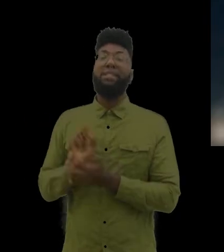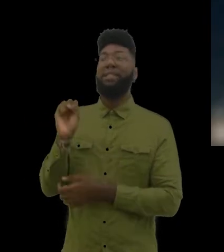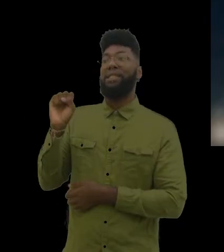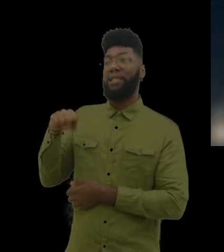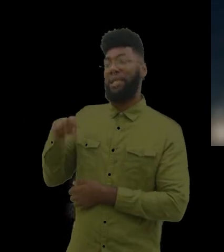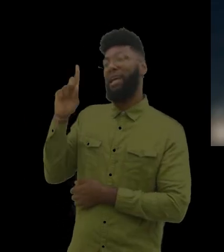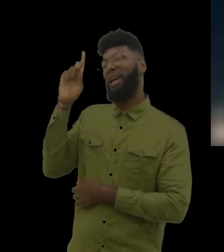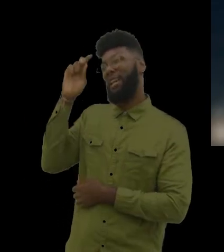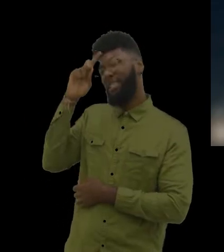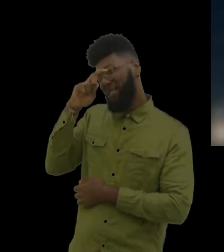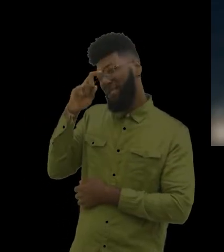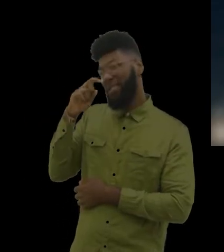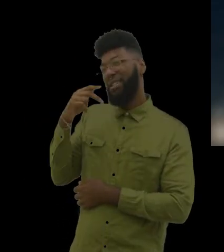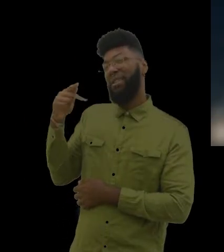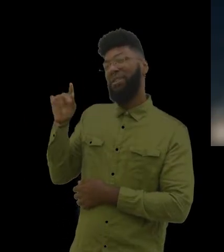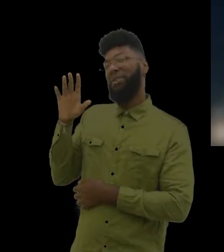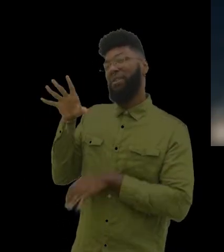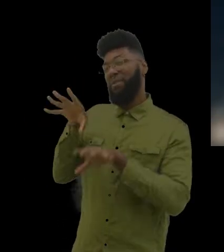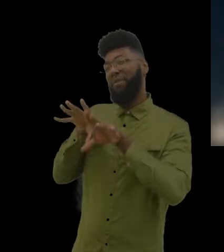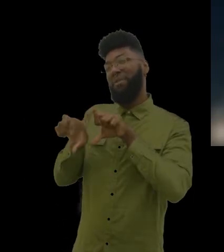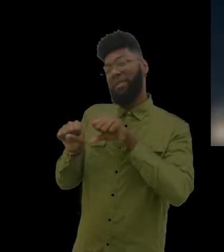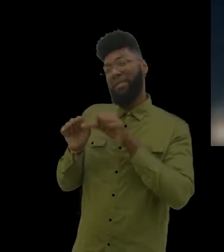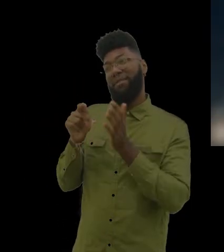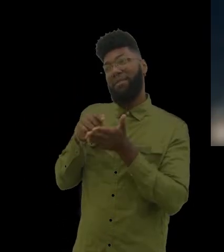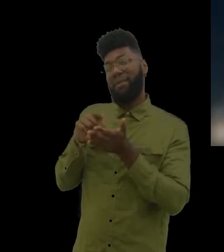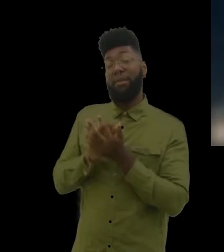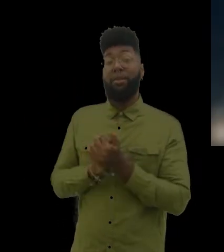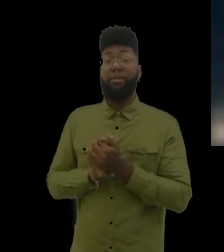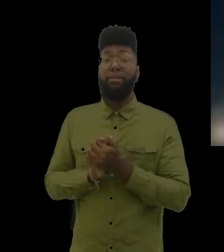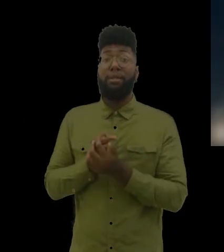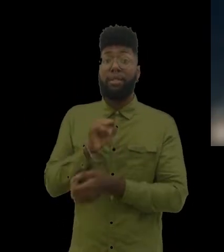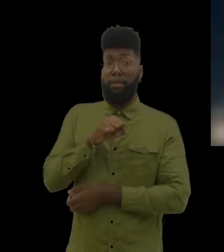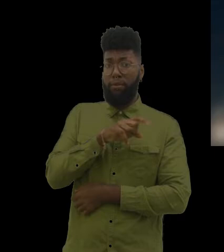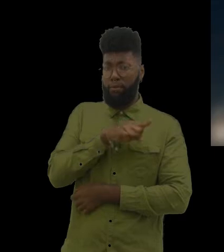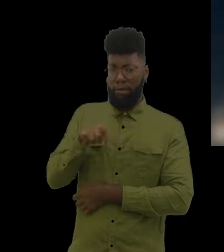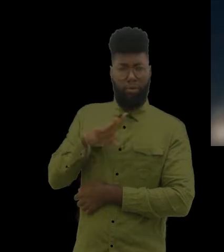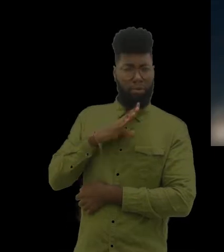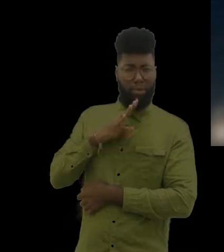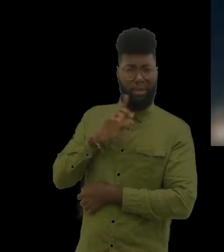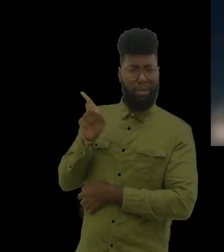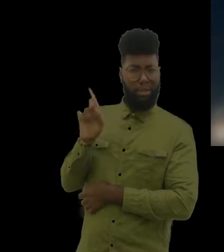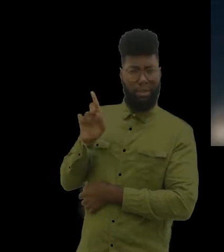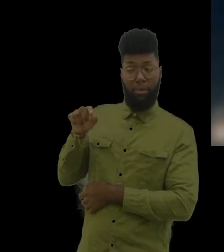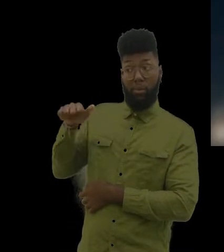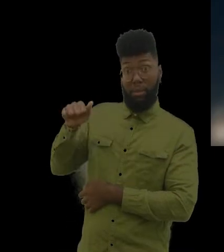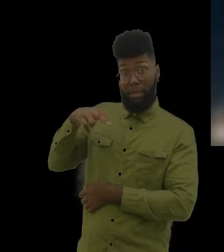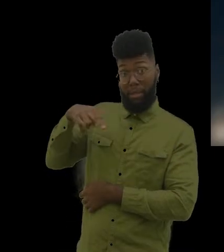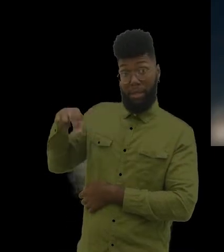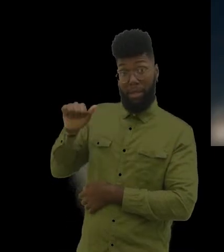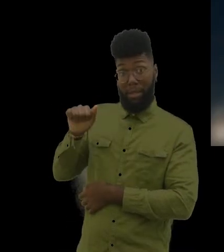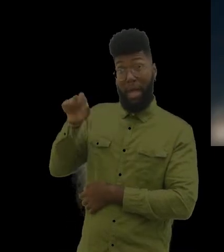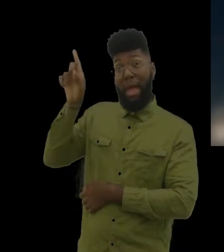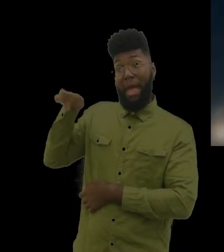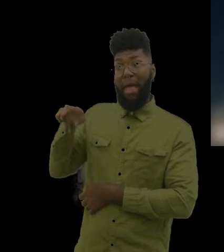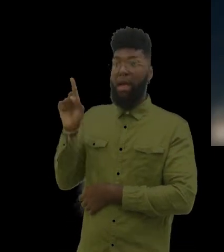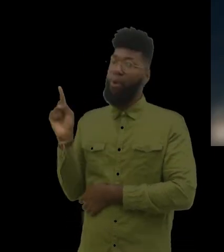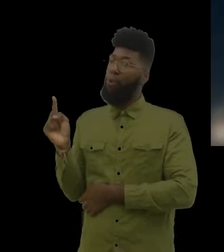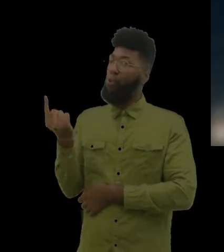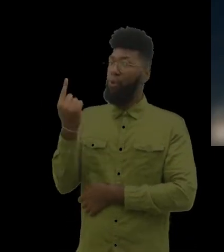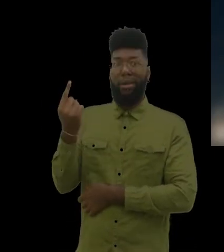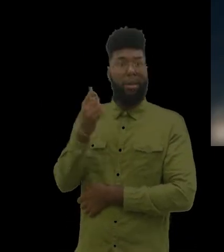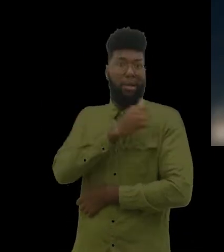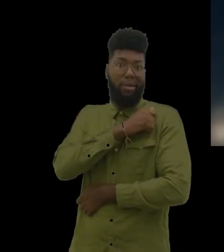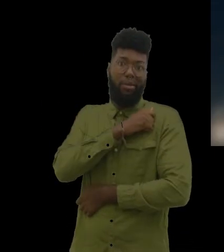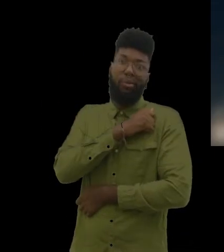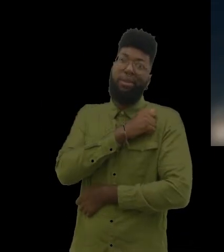Ana? Sim, essa formação, né? A Ana, para quem não conhece, a Ana é a nossa única aluna negra dentro da nutrição.